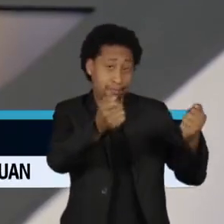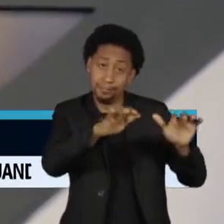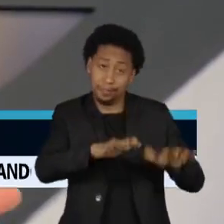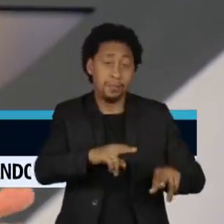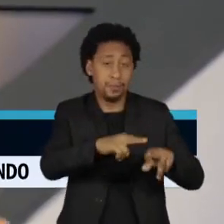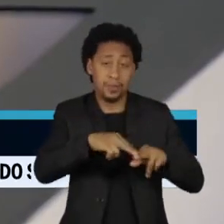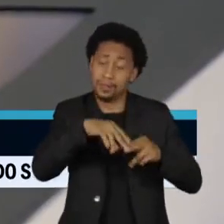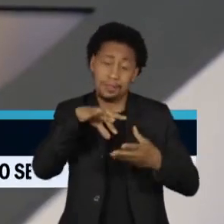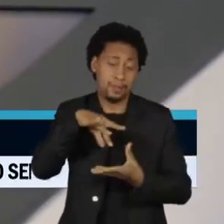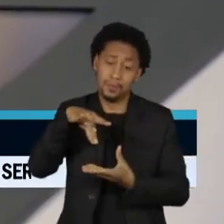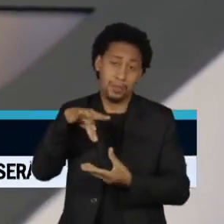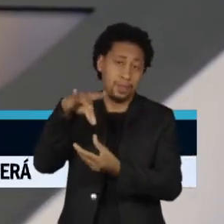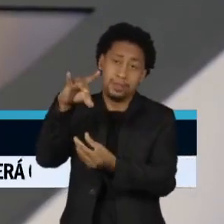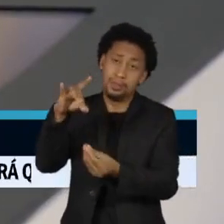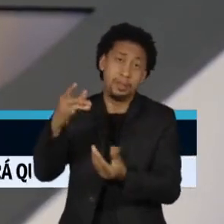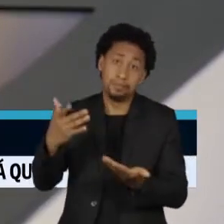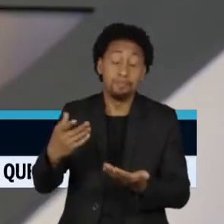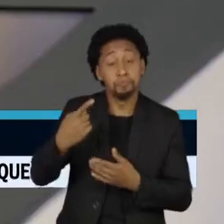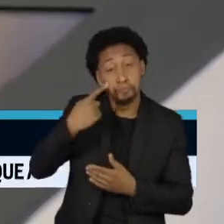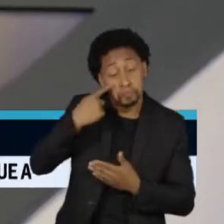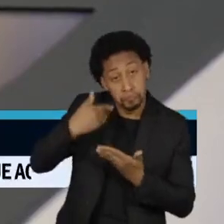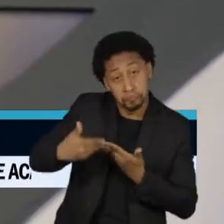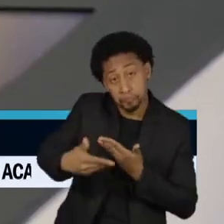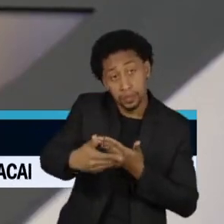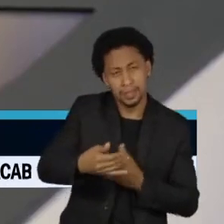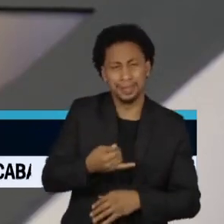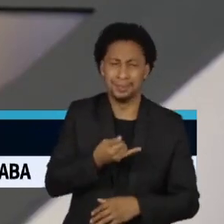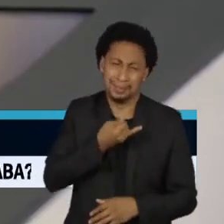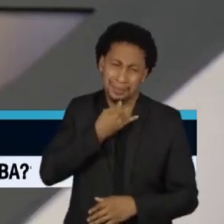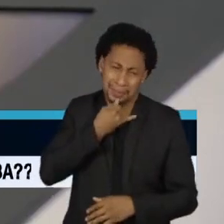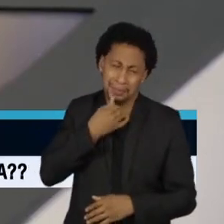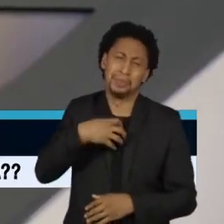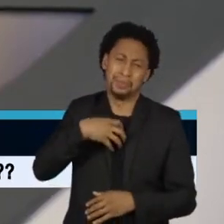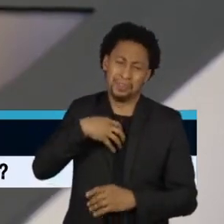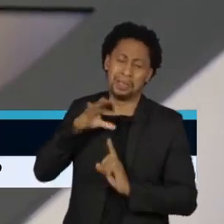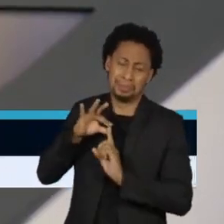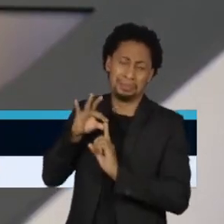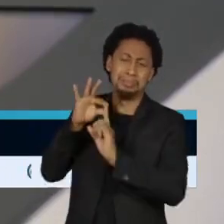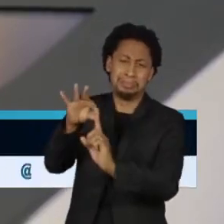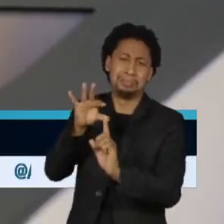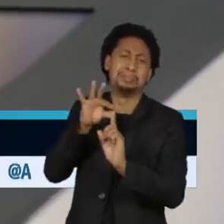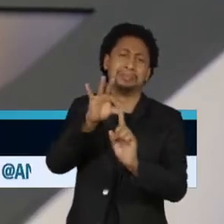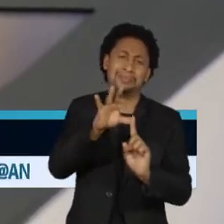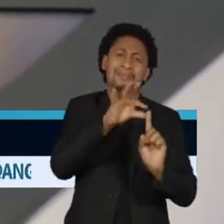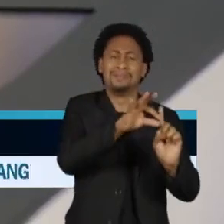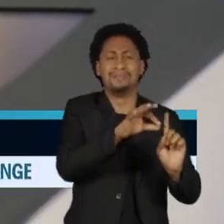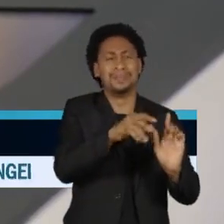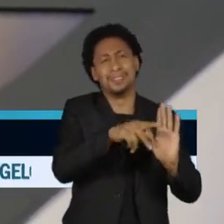democrático mas é algo que nós temos que ver É lamentável esse tipo de nomeação sobretudo as alturas do campeonato